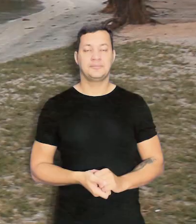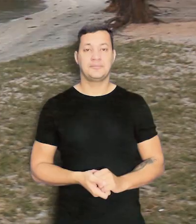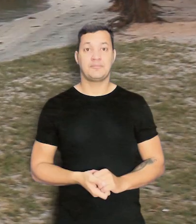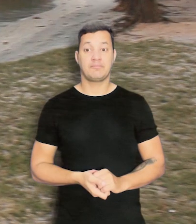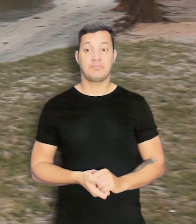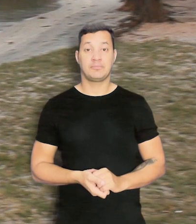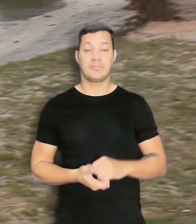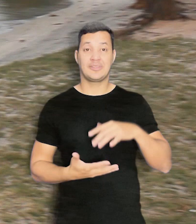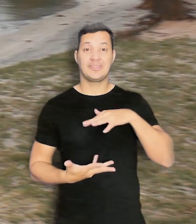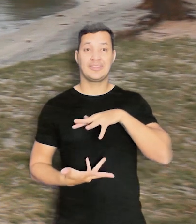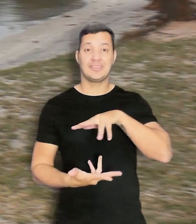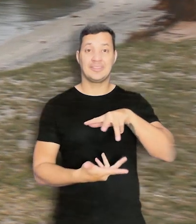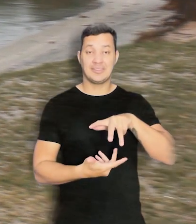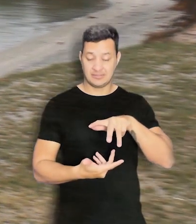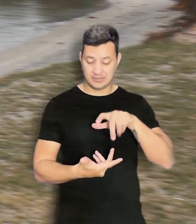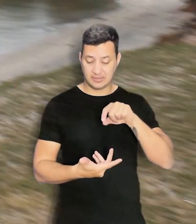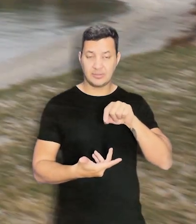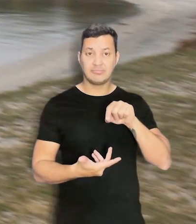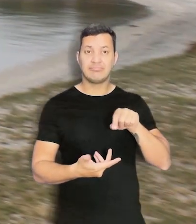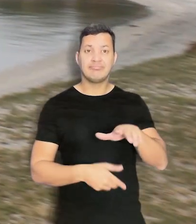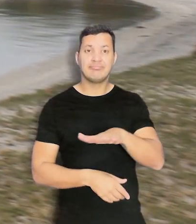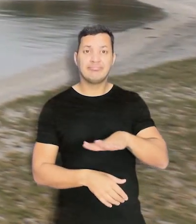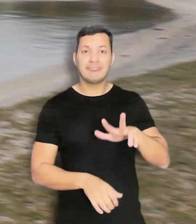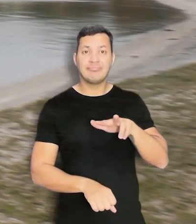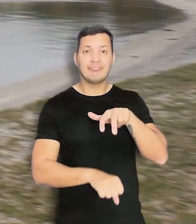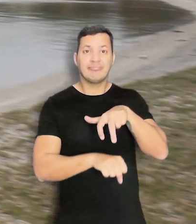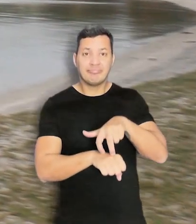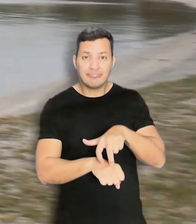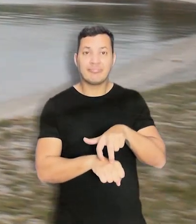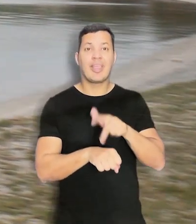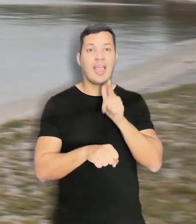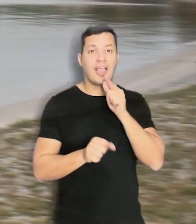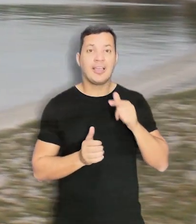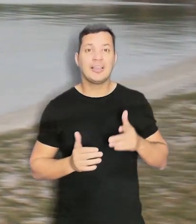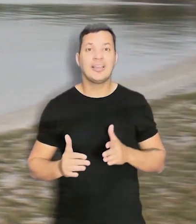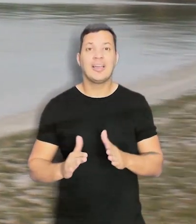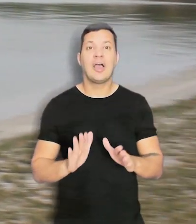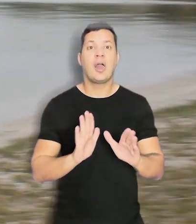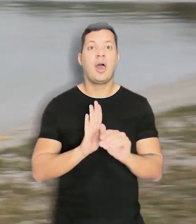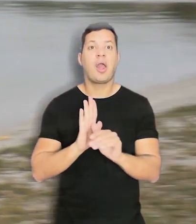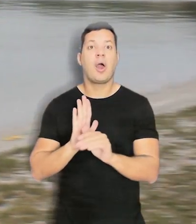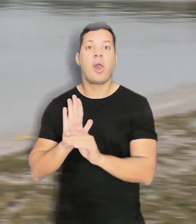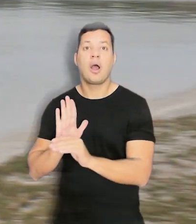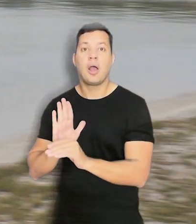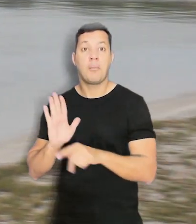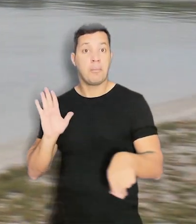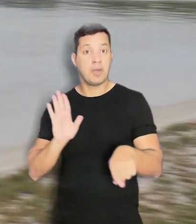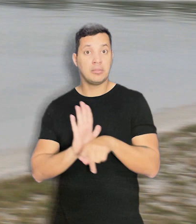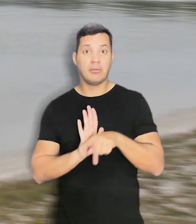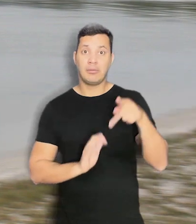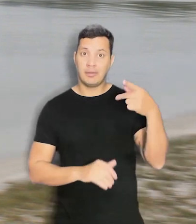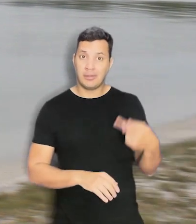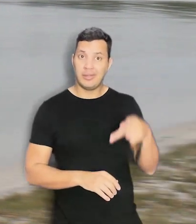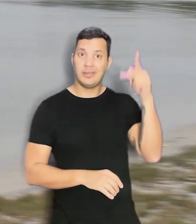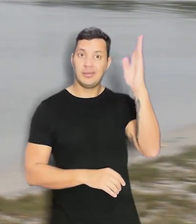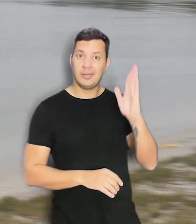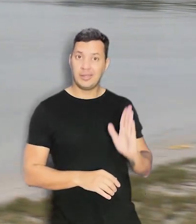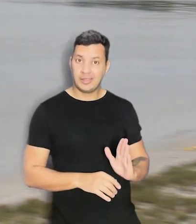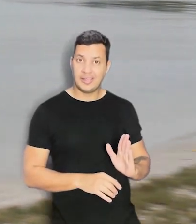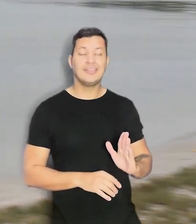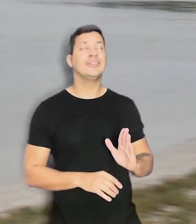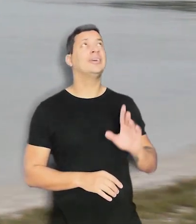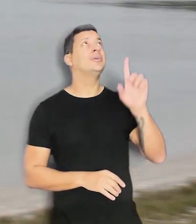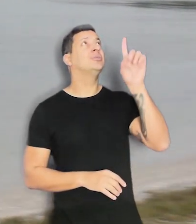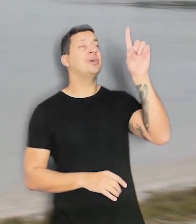E a terra em que pisam, e os campos e os rios que assaltam, são nossos. Tu és